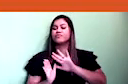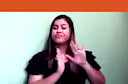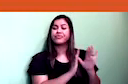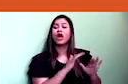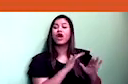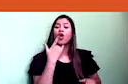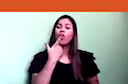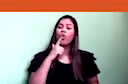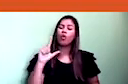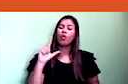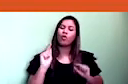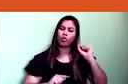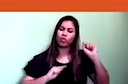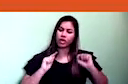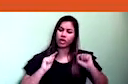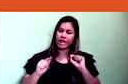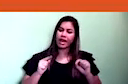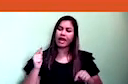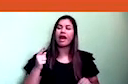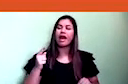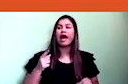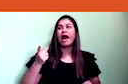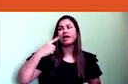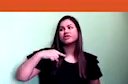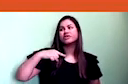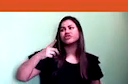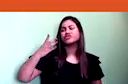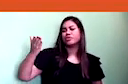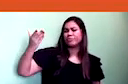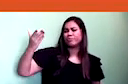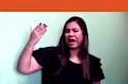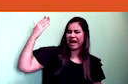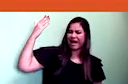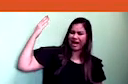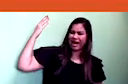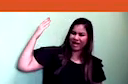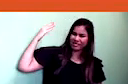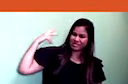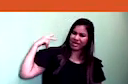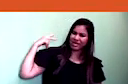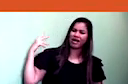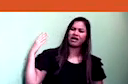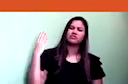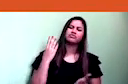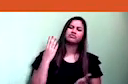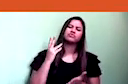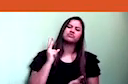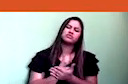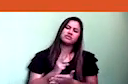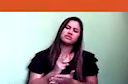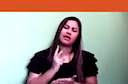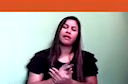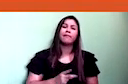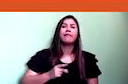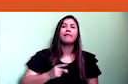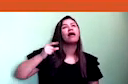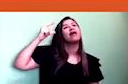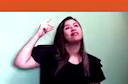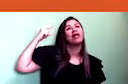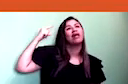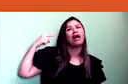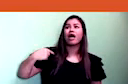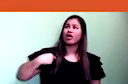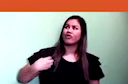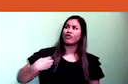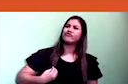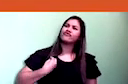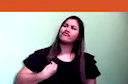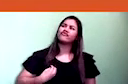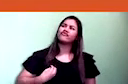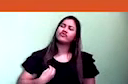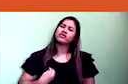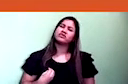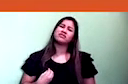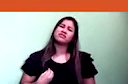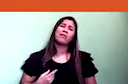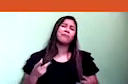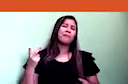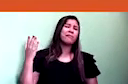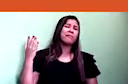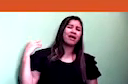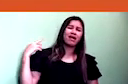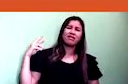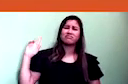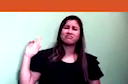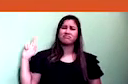também vivemos muito de coisas passadas, né? Na minha época, quando foi assim, não é mais assim. Então a